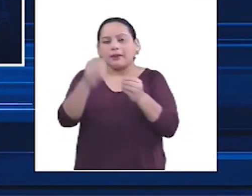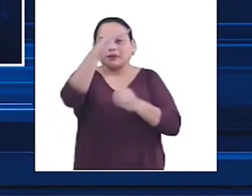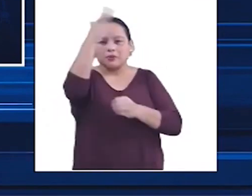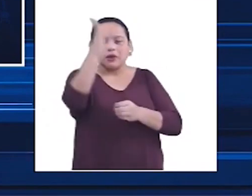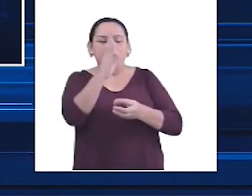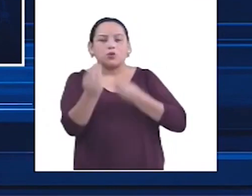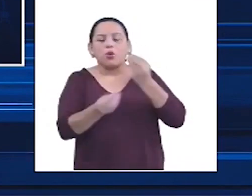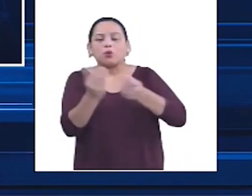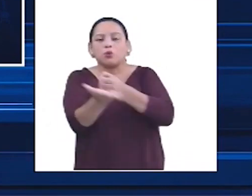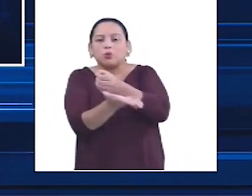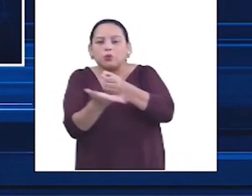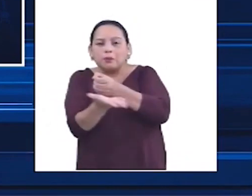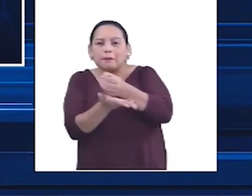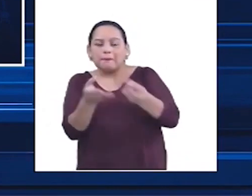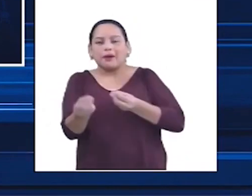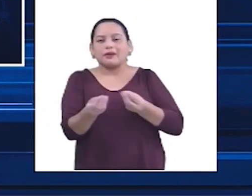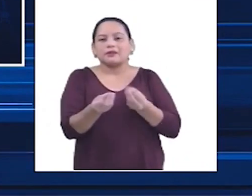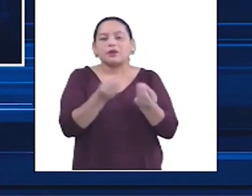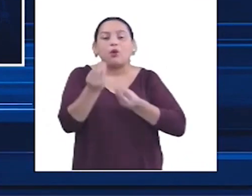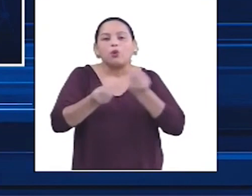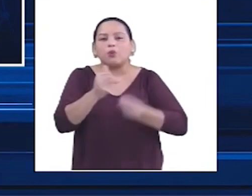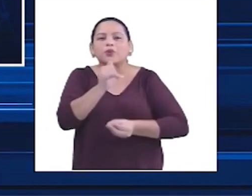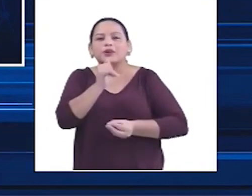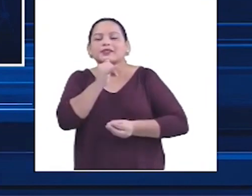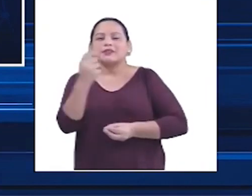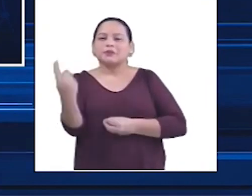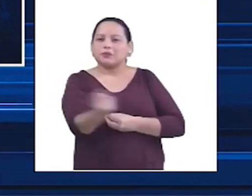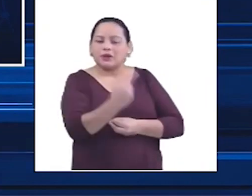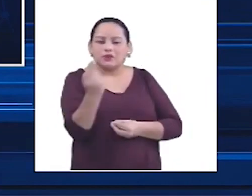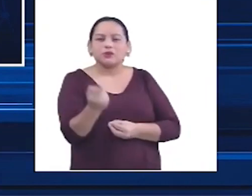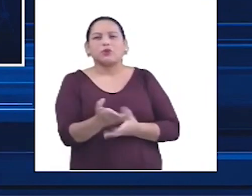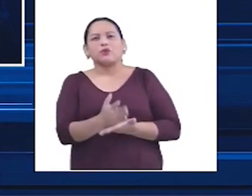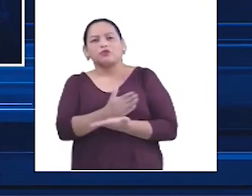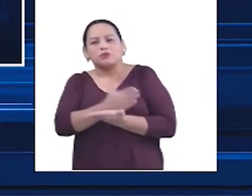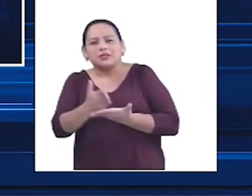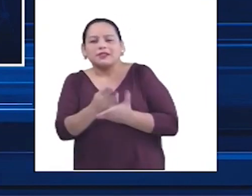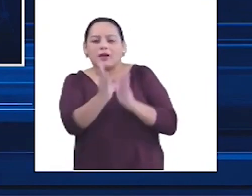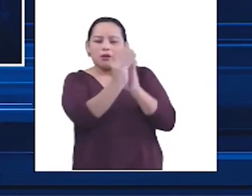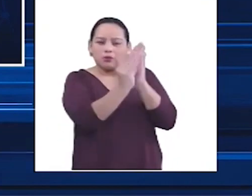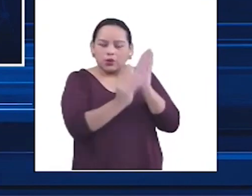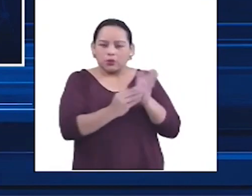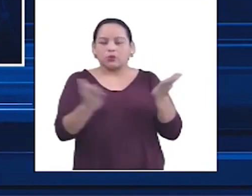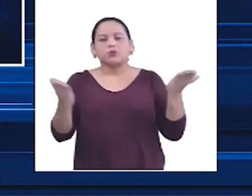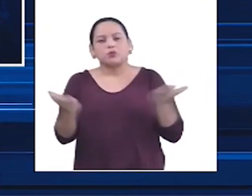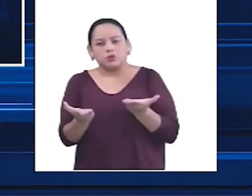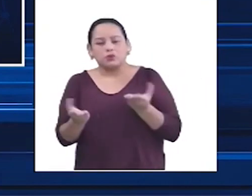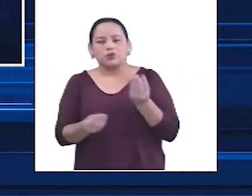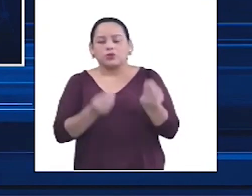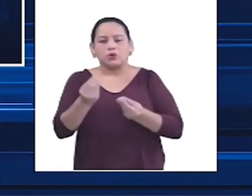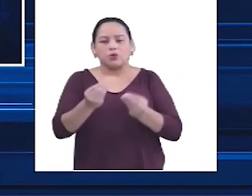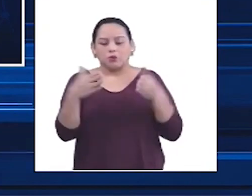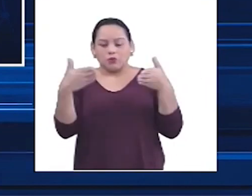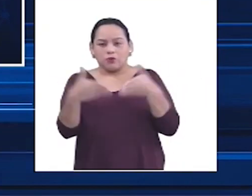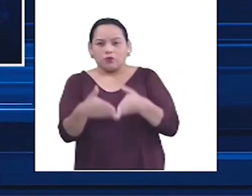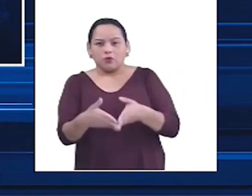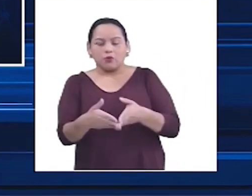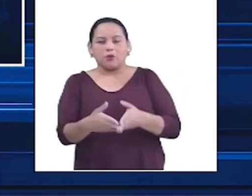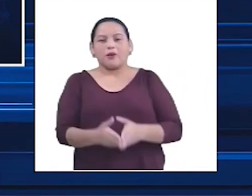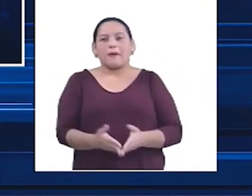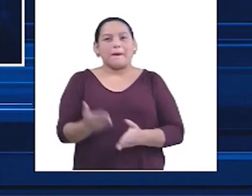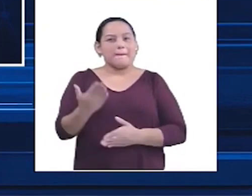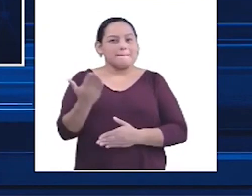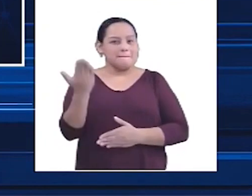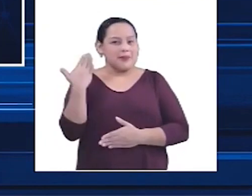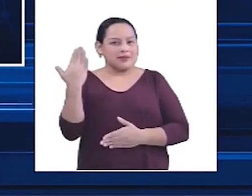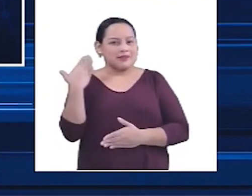como base aí, né, como exemplos para nós adentrarmos no conteúdo de hoje, que se trata do passado do